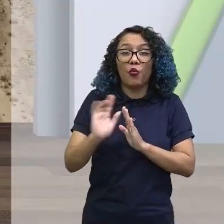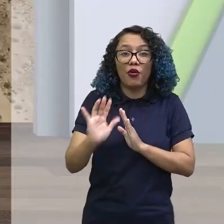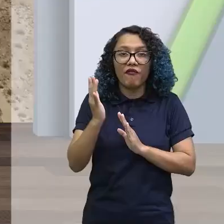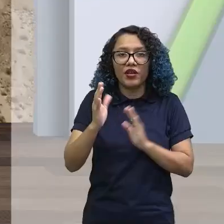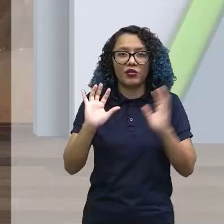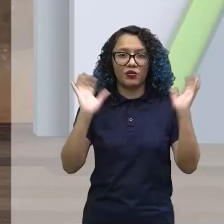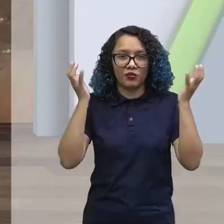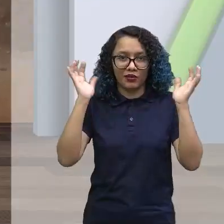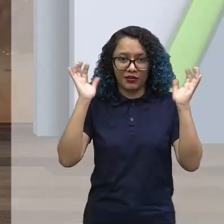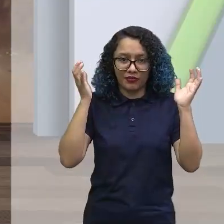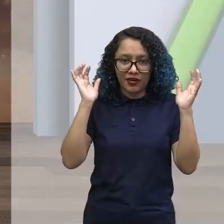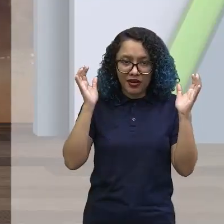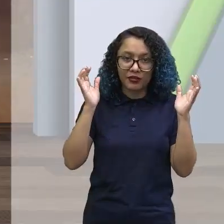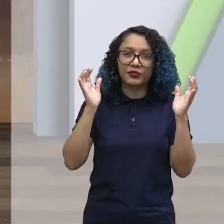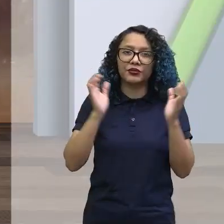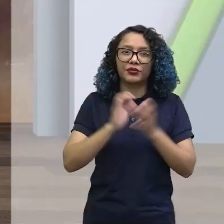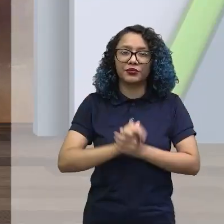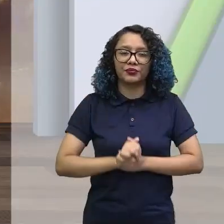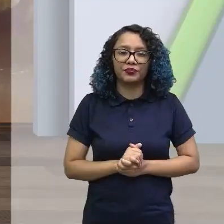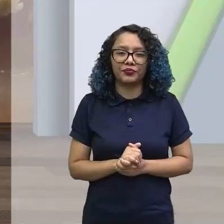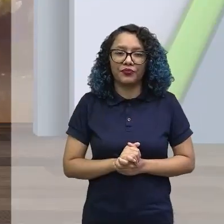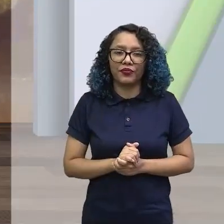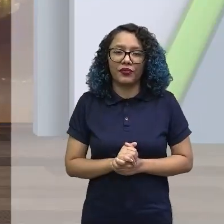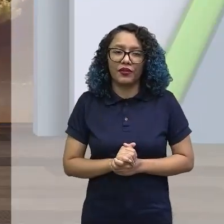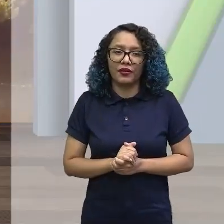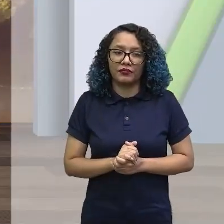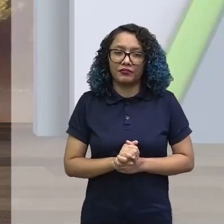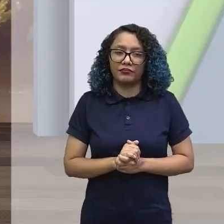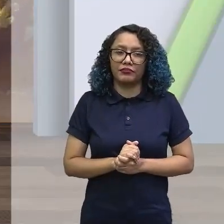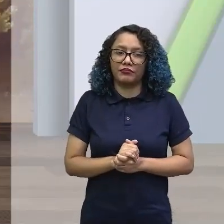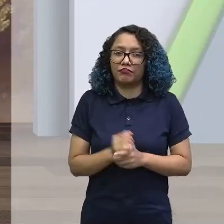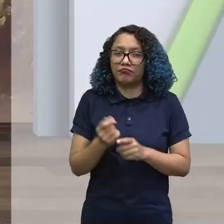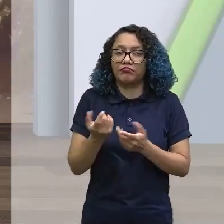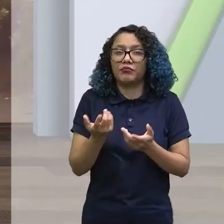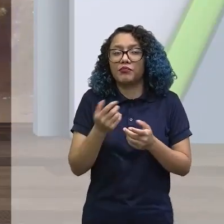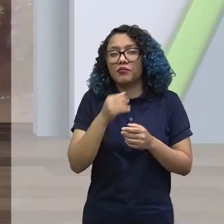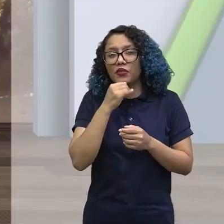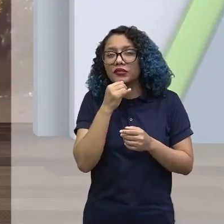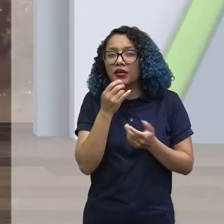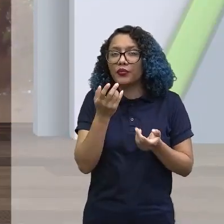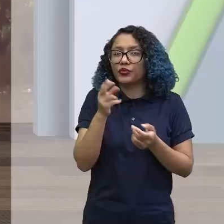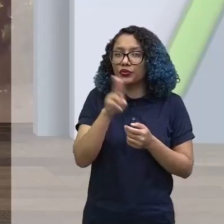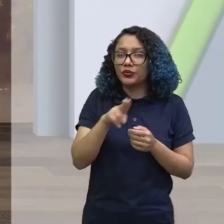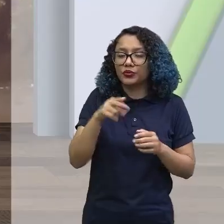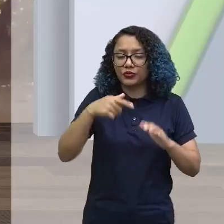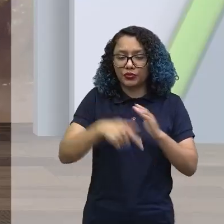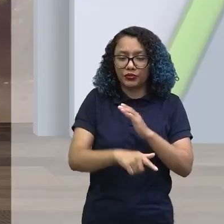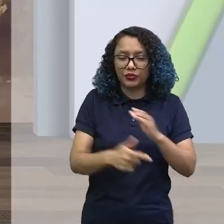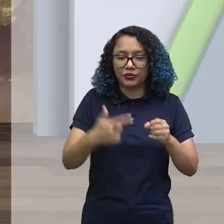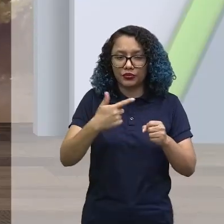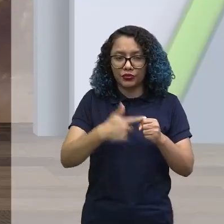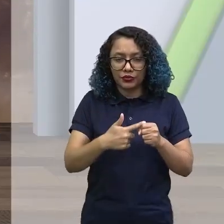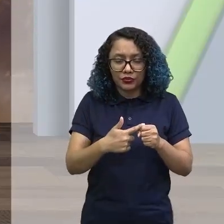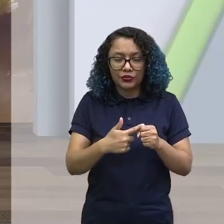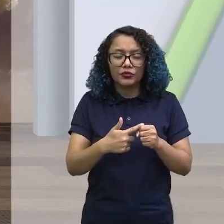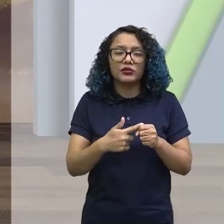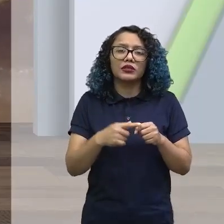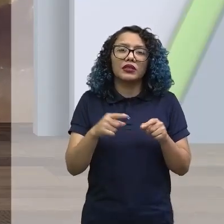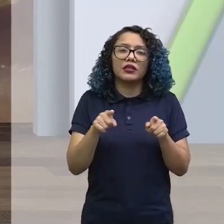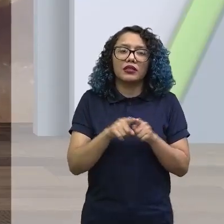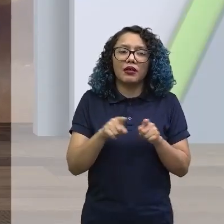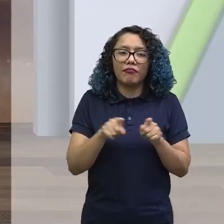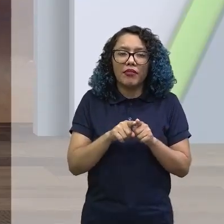ocorrendo relacionados aí com o uso de combustíveis fósseis, né, e o aquecimento global. Temos também aí